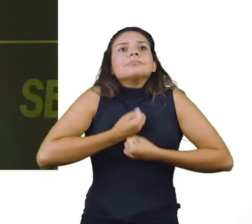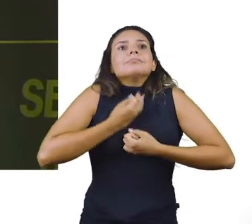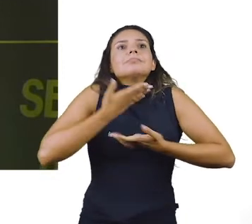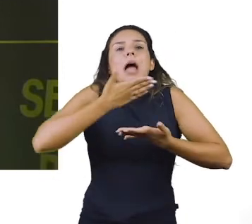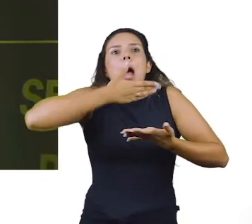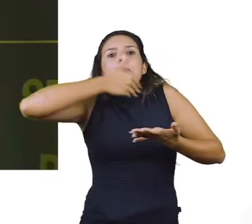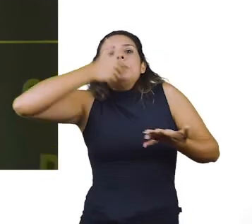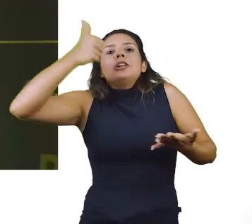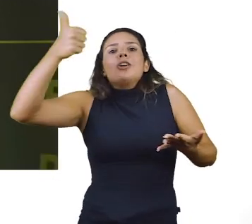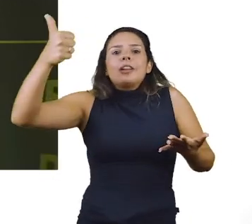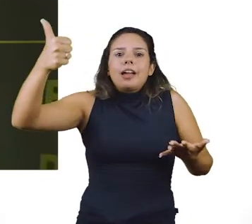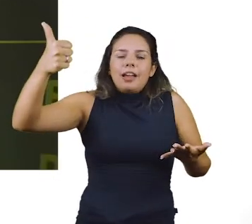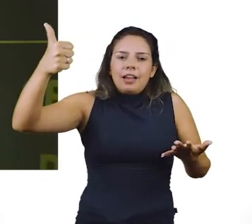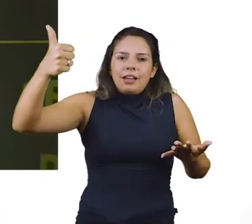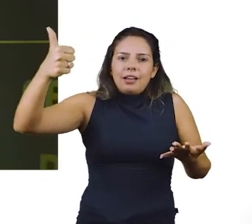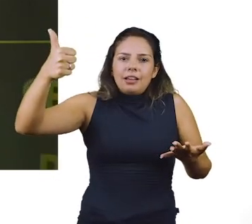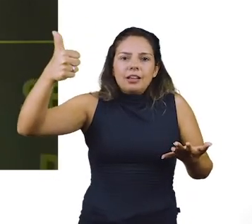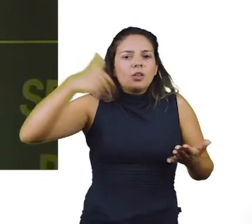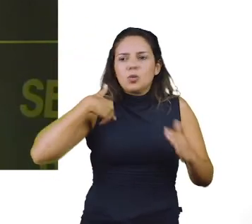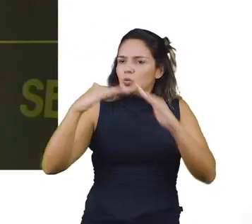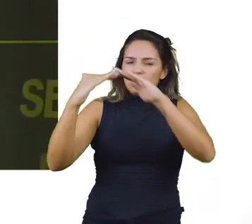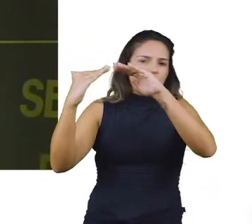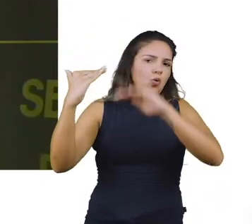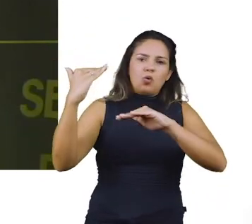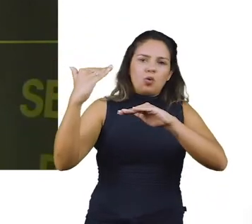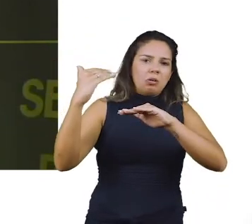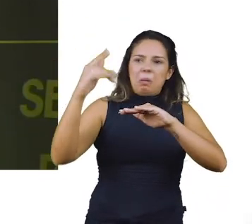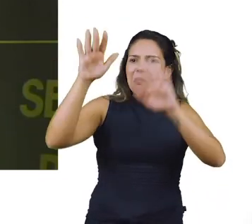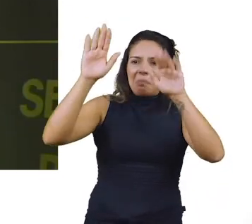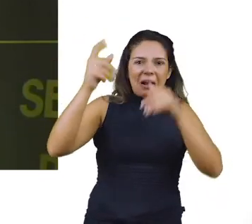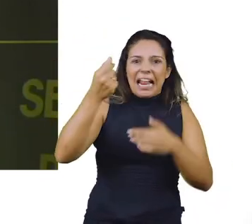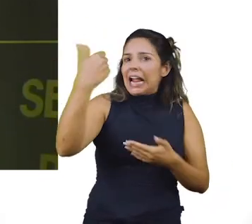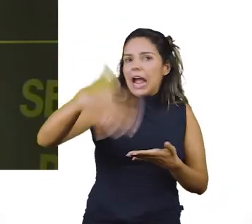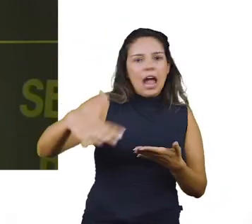Eu sou completamente